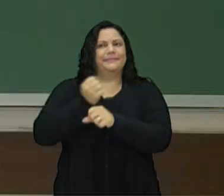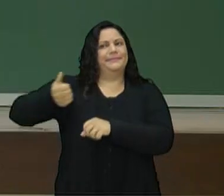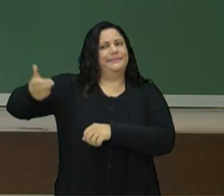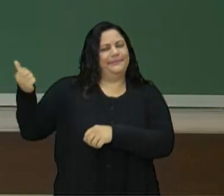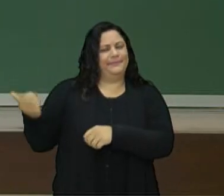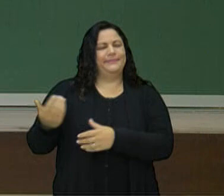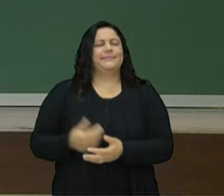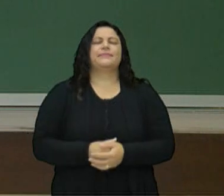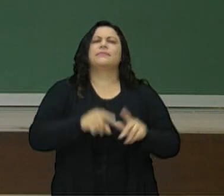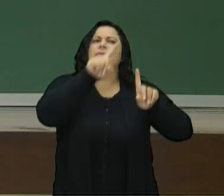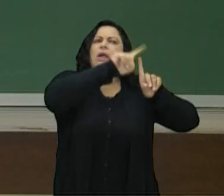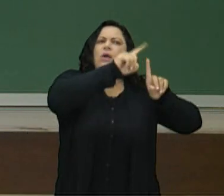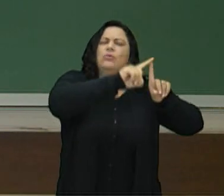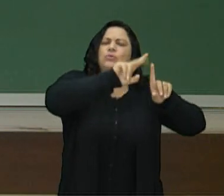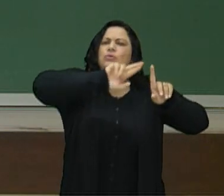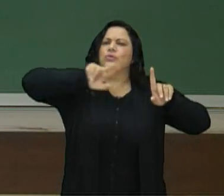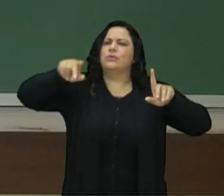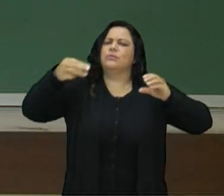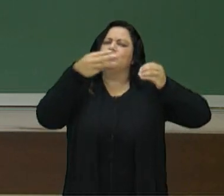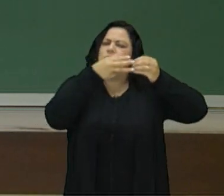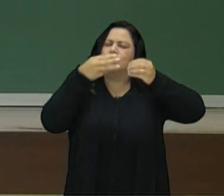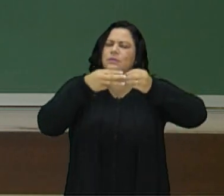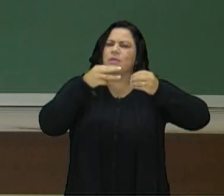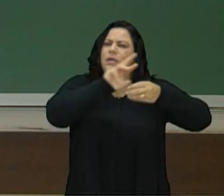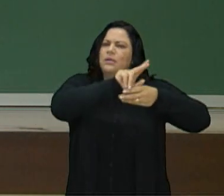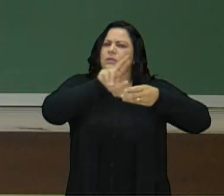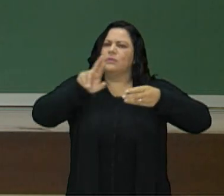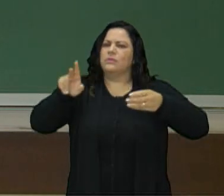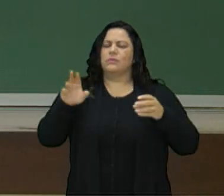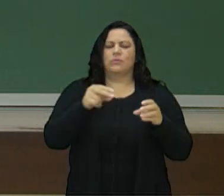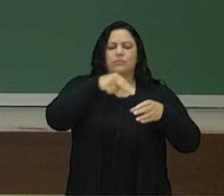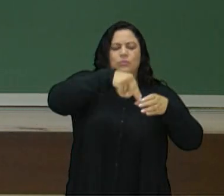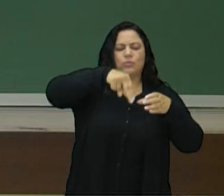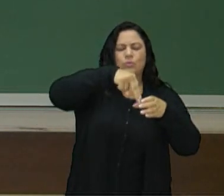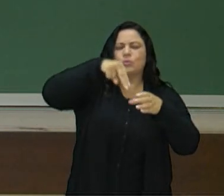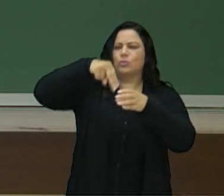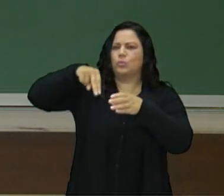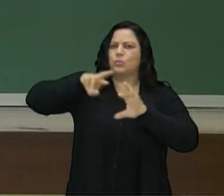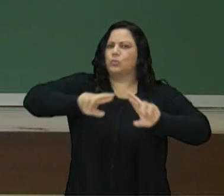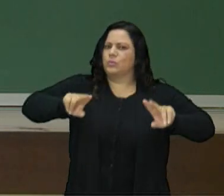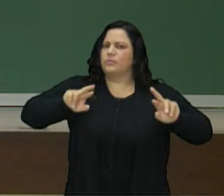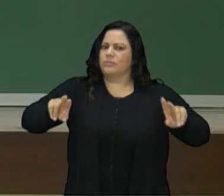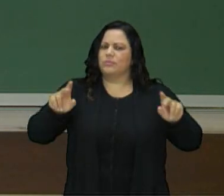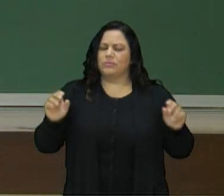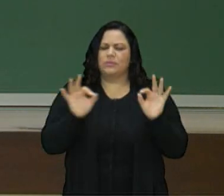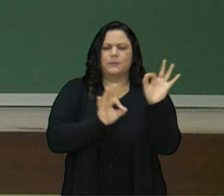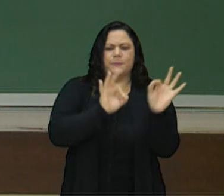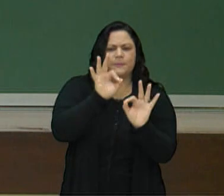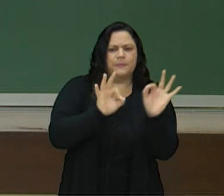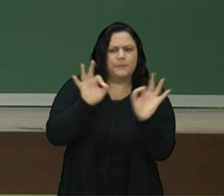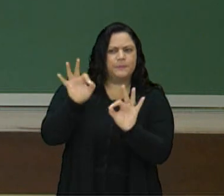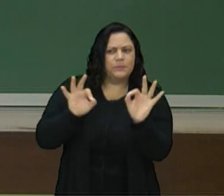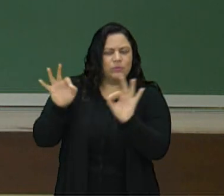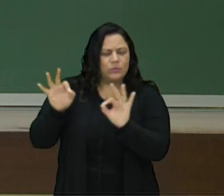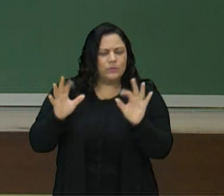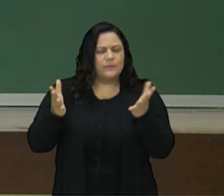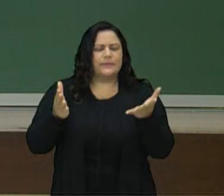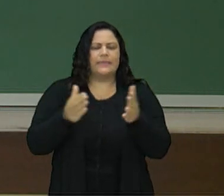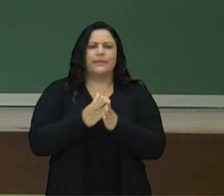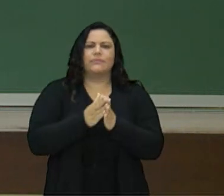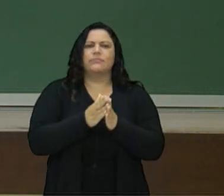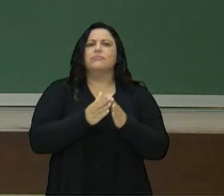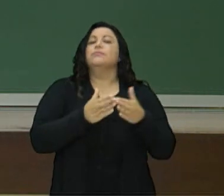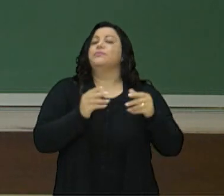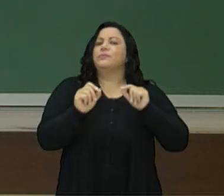célula. Conforme o núcleo, a gente tem tipos diferentes de célula. Sabemos que tem aquele núcleo organizado, bem delimitado, com o